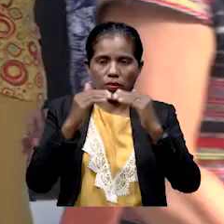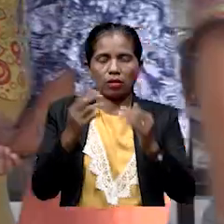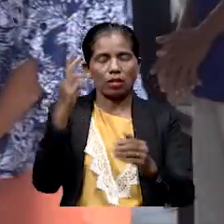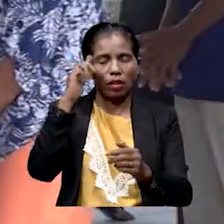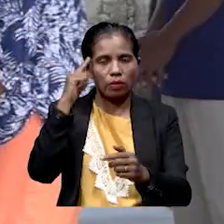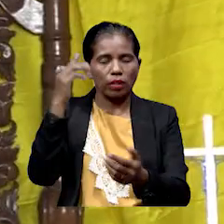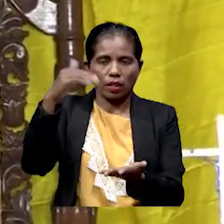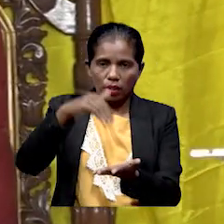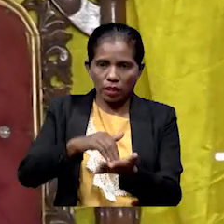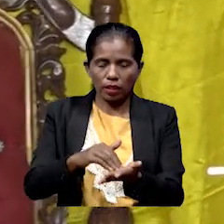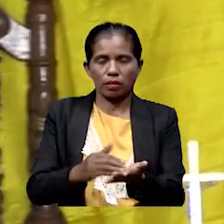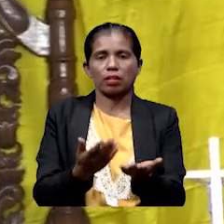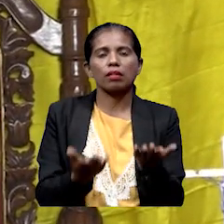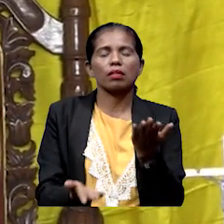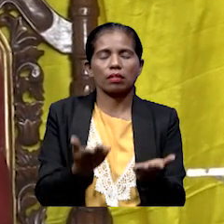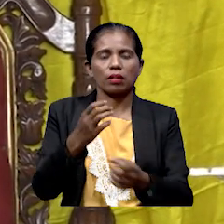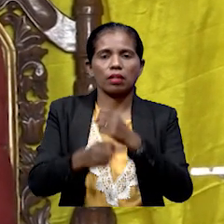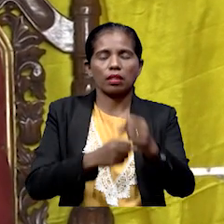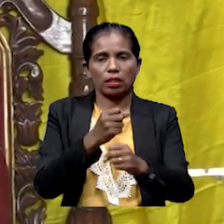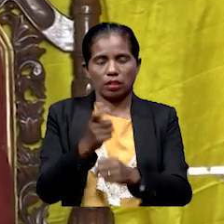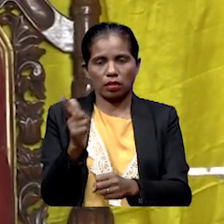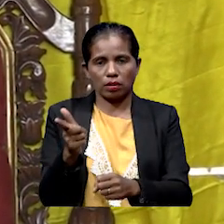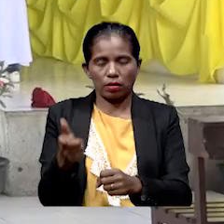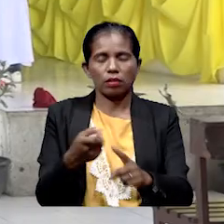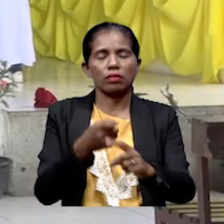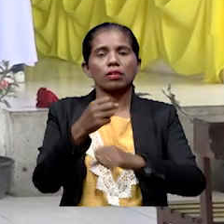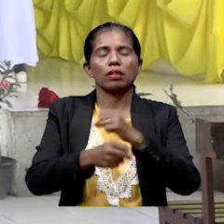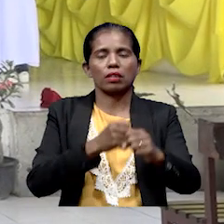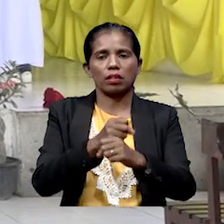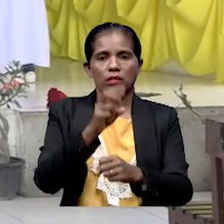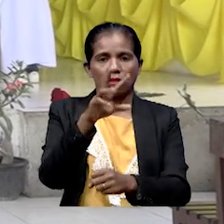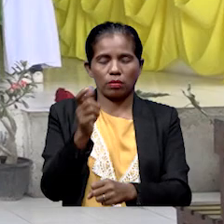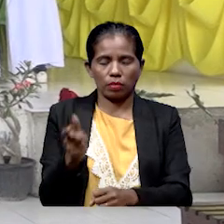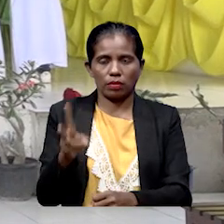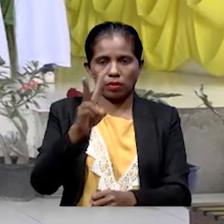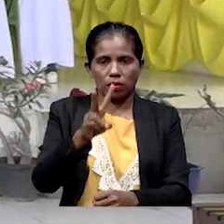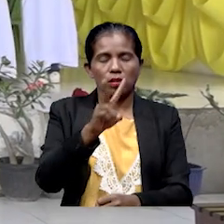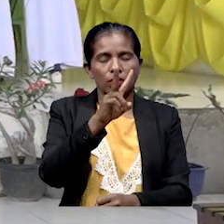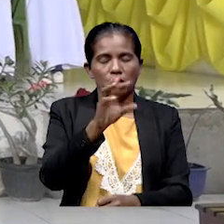reflexão ba balanço desempenho durante Tinang Ruanulu, husi Tinang Riung Rua Rua, to